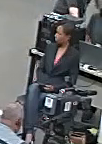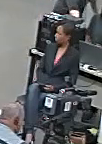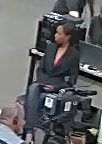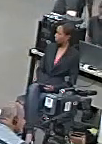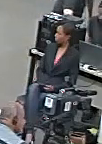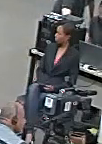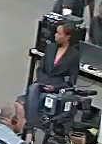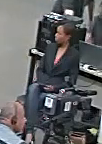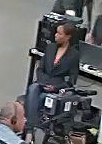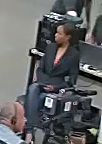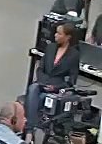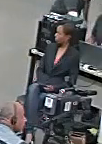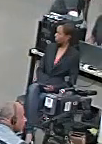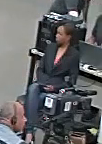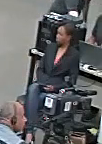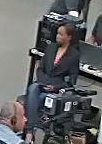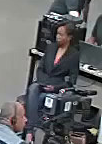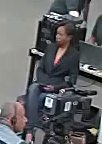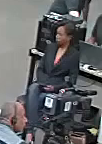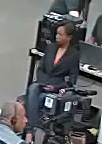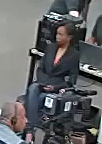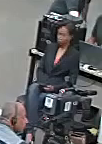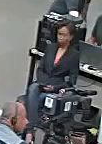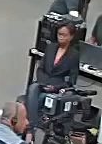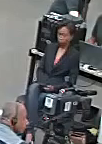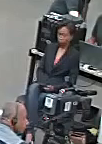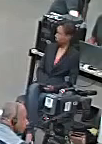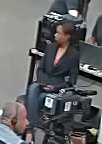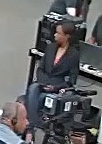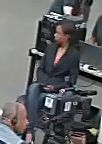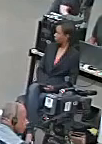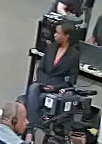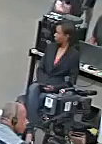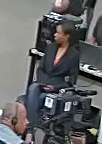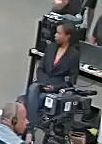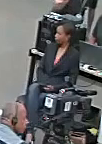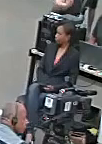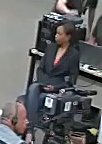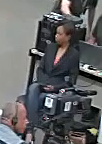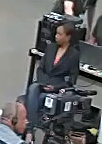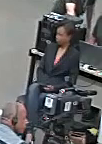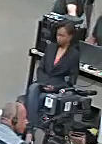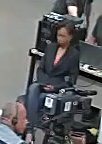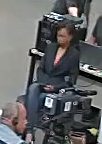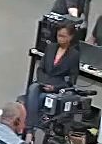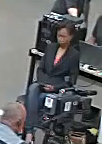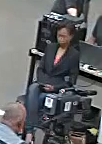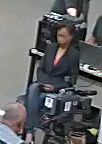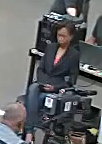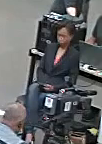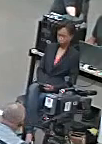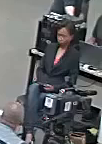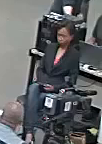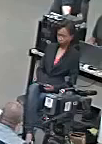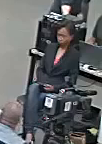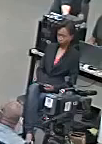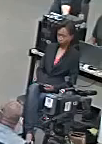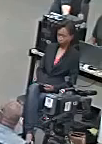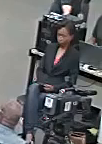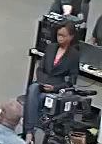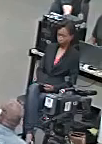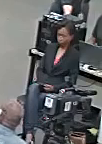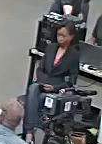e de R de esse negócio de carteirinha Deputado tirar esse negócio de nome de